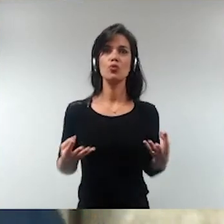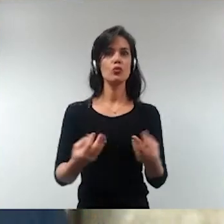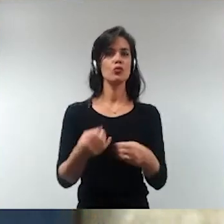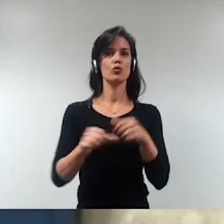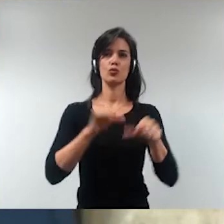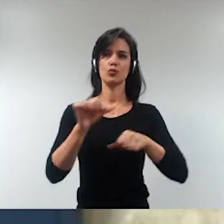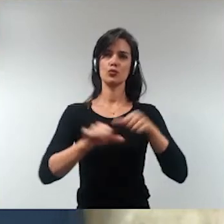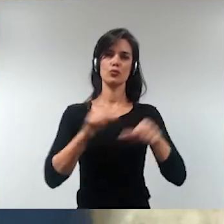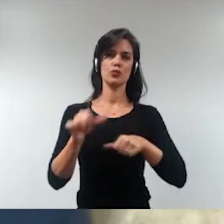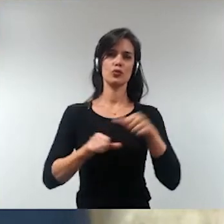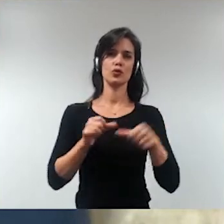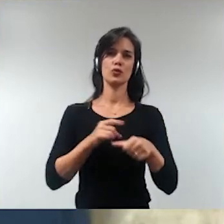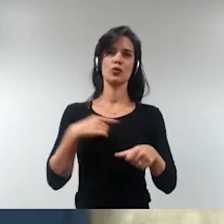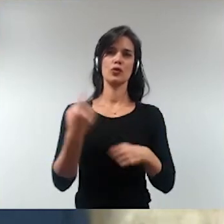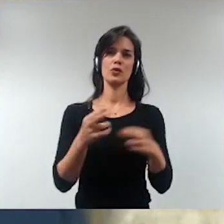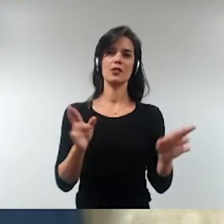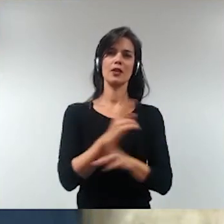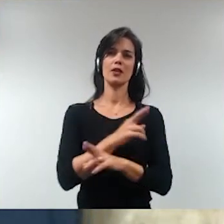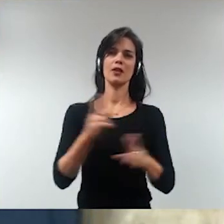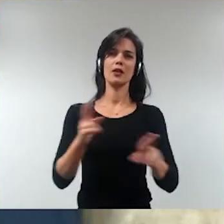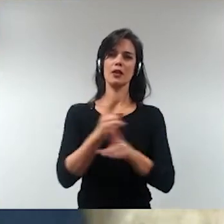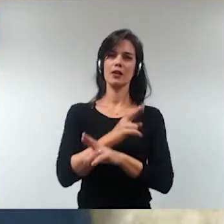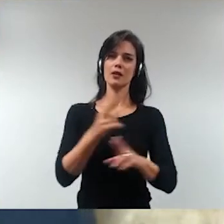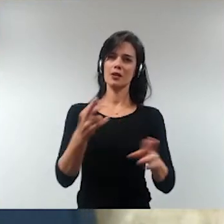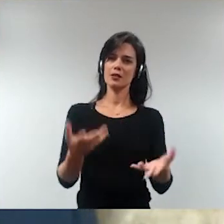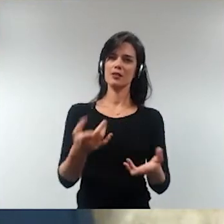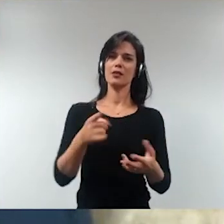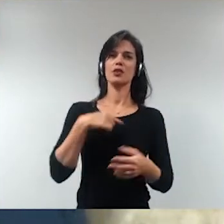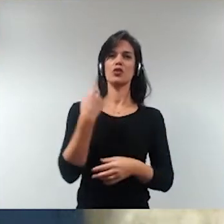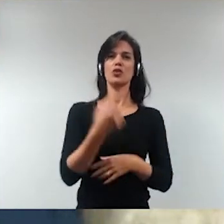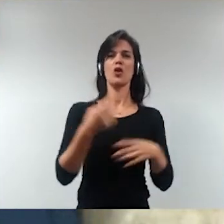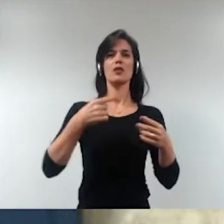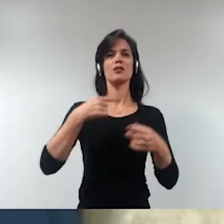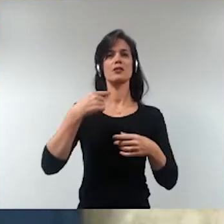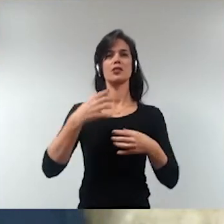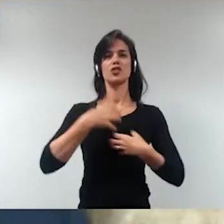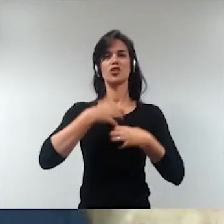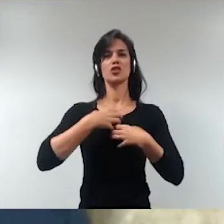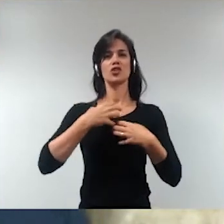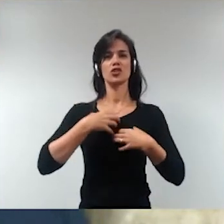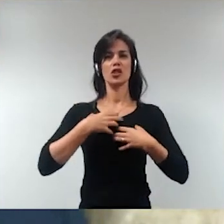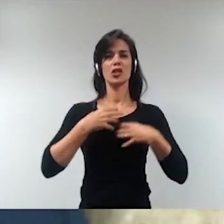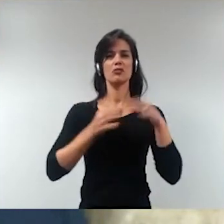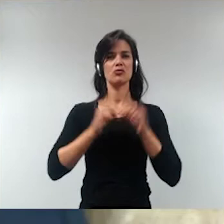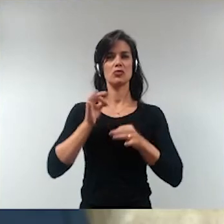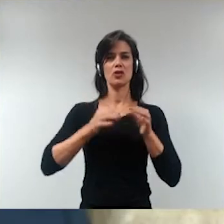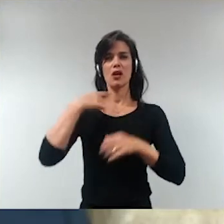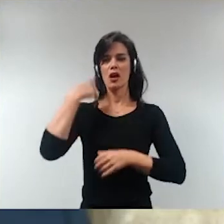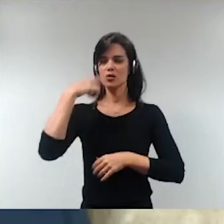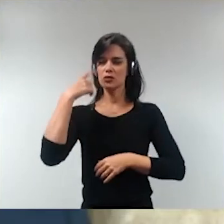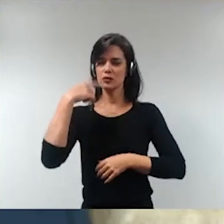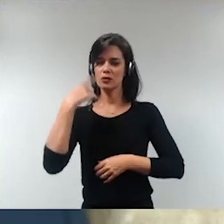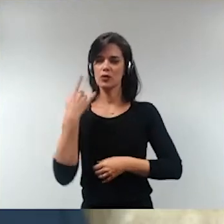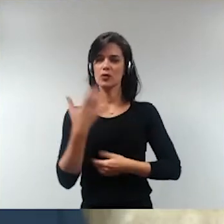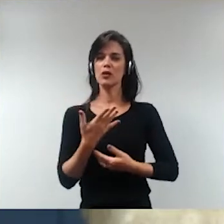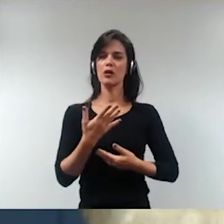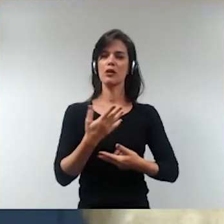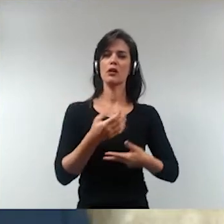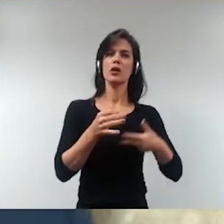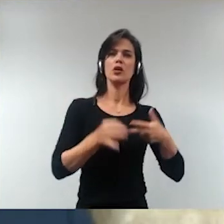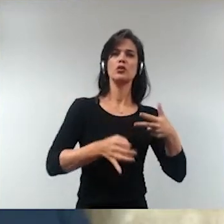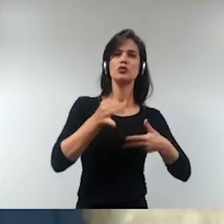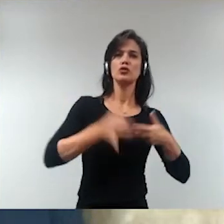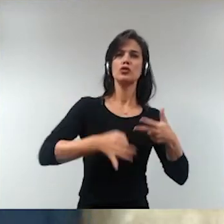forma como nós nos relacionamos, a forma como nós advogamos, a forma como o Poder Judiciário vem